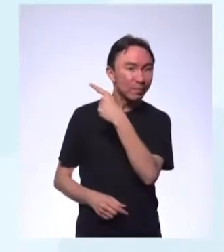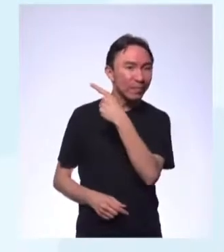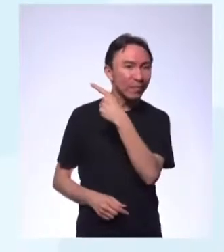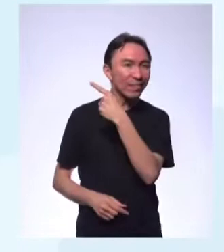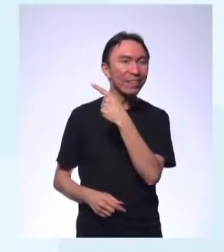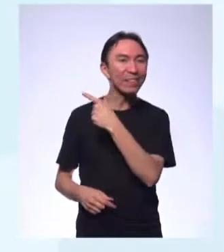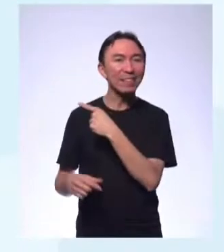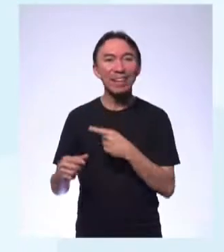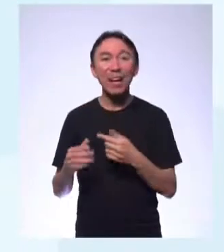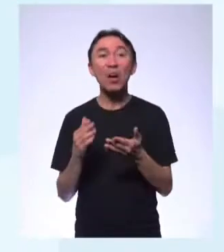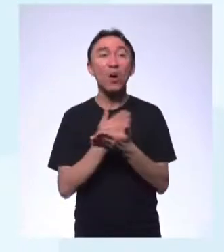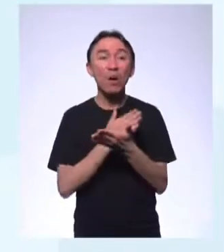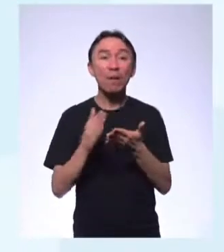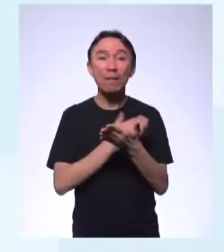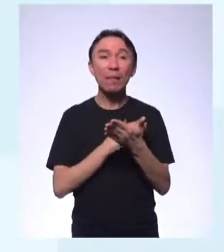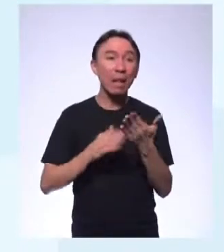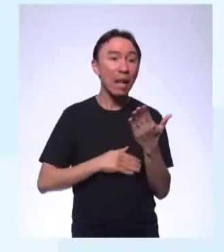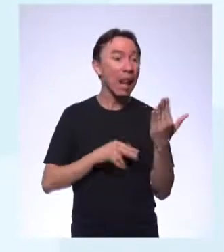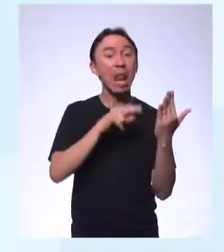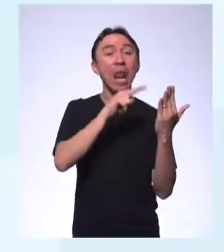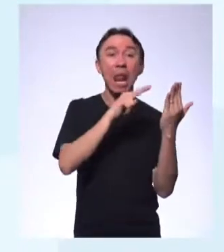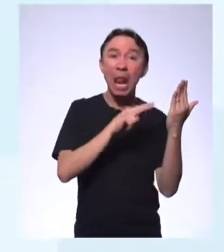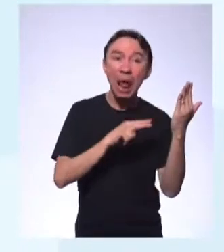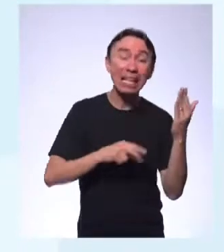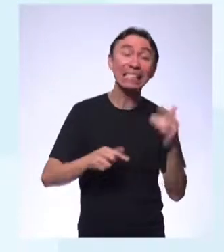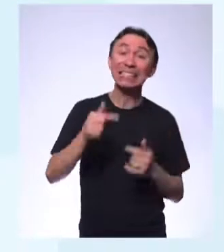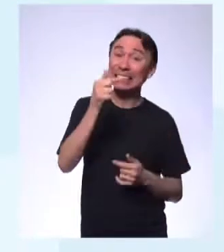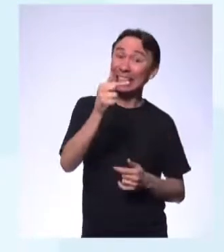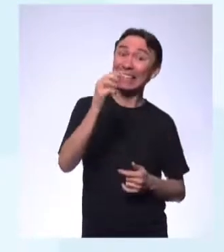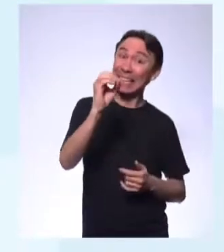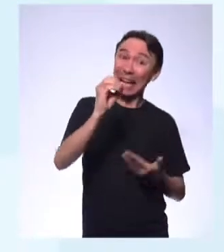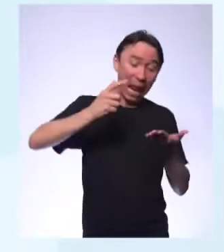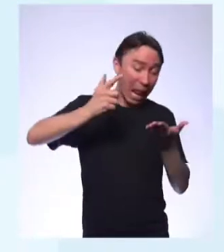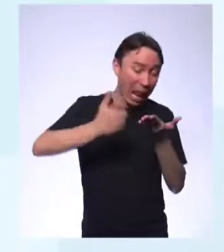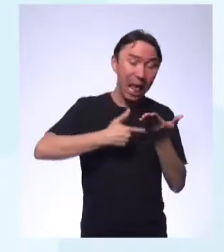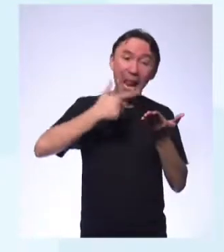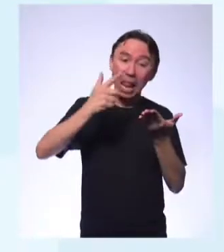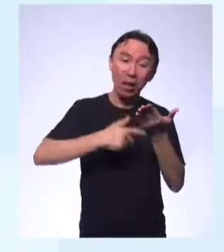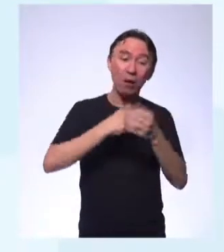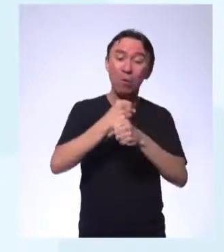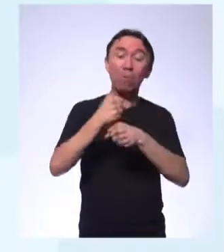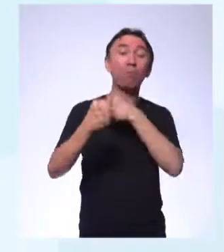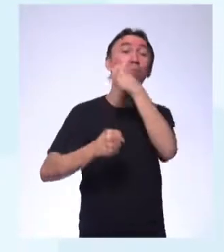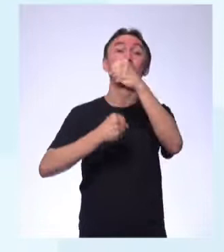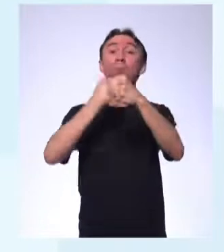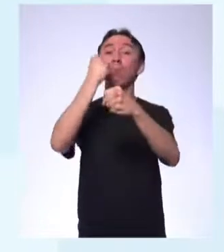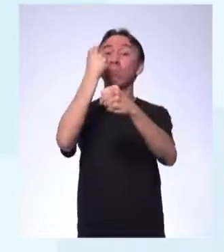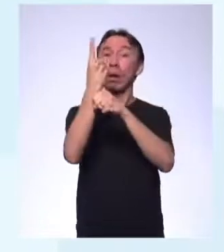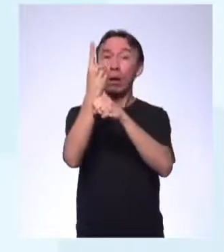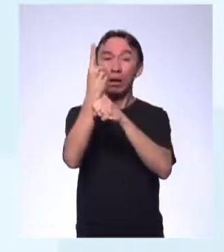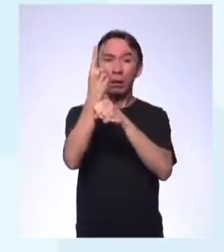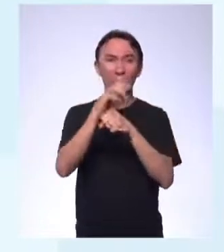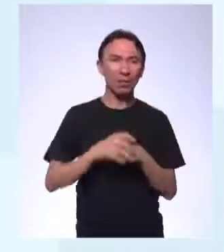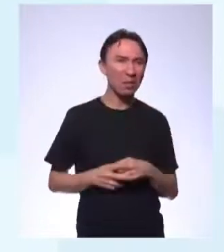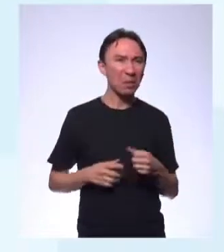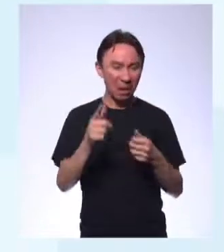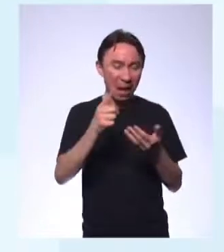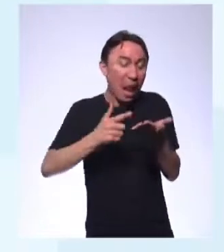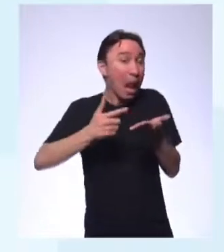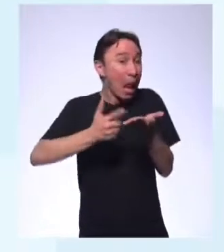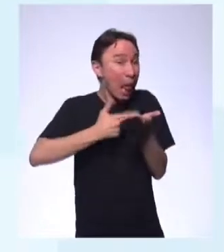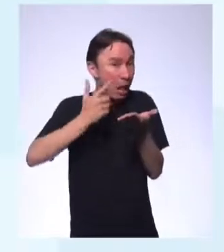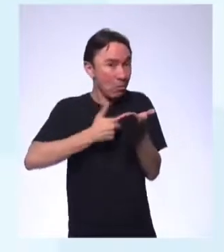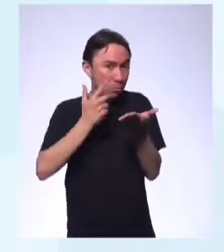ler 70 livros em um só ano. Então, eles leem muito para chegar a um. Aqui eu coloquei de livros, porque foi o que eu achei,